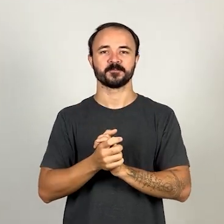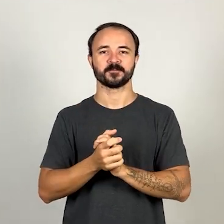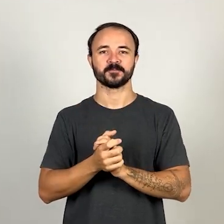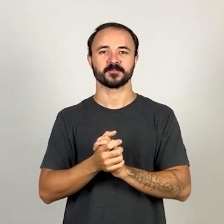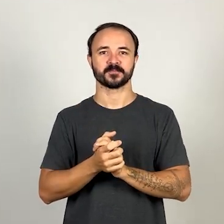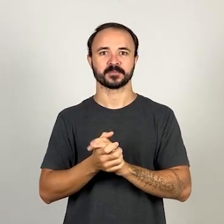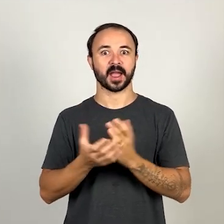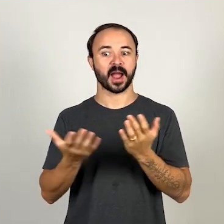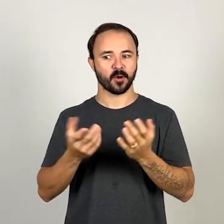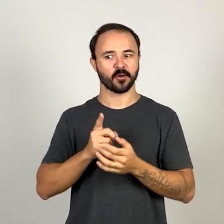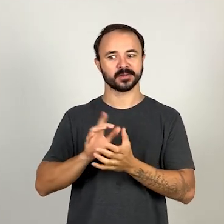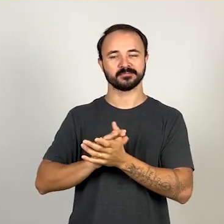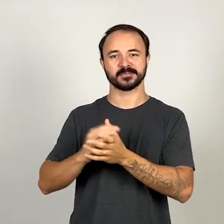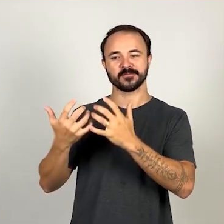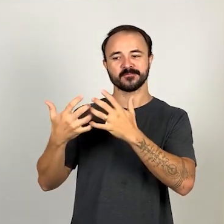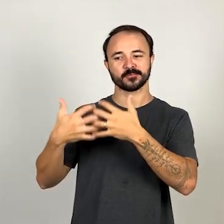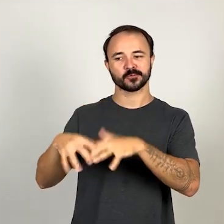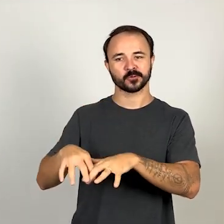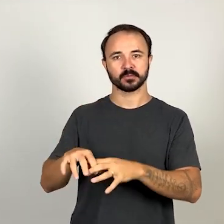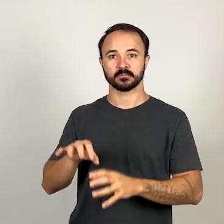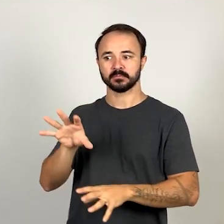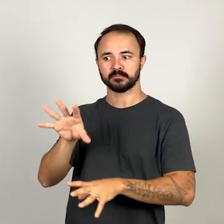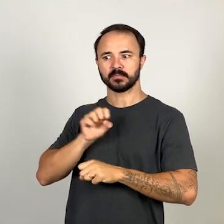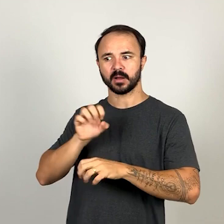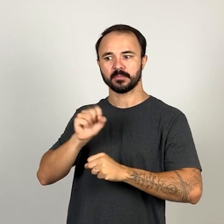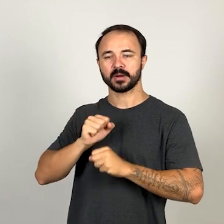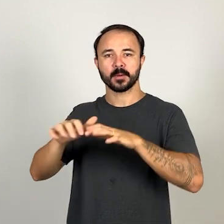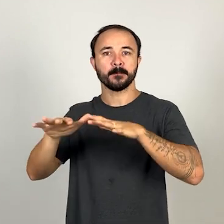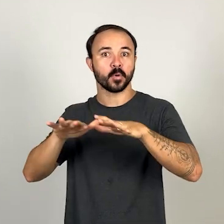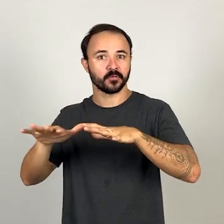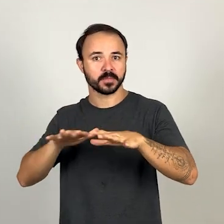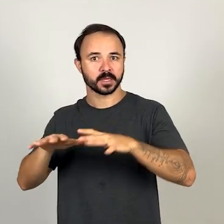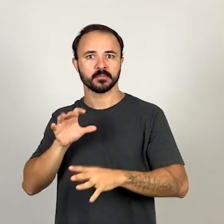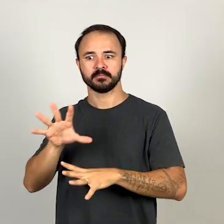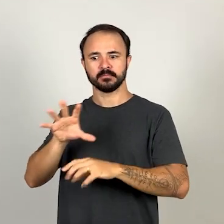E esse circuito vai receber então energia mecânica